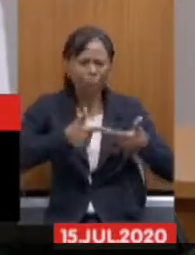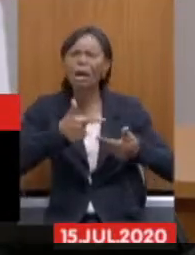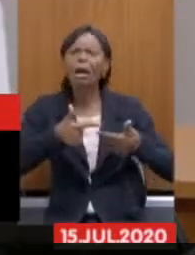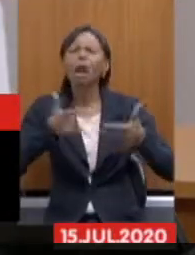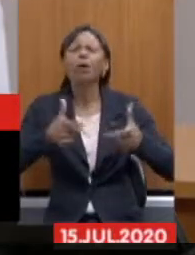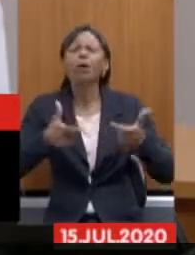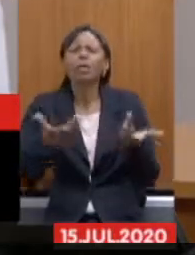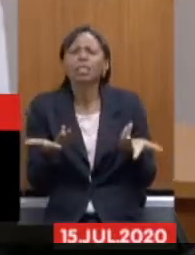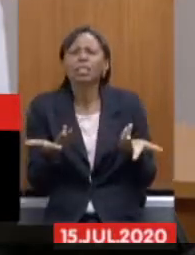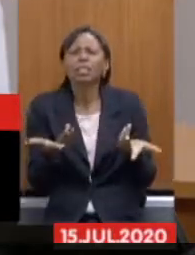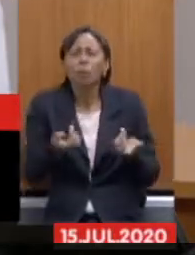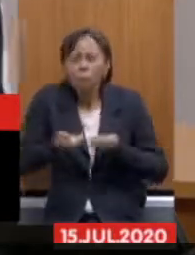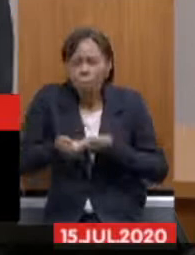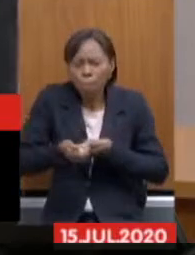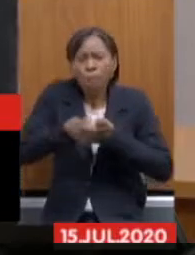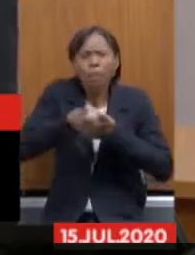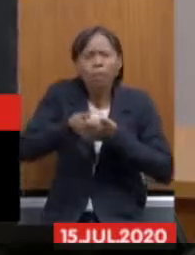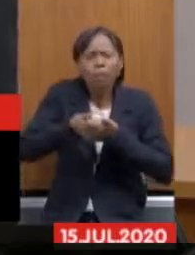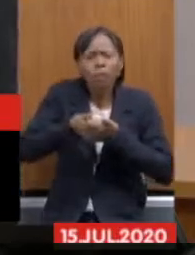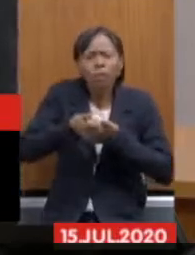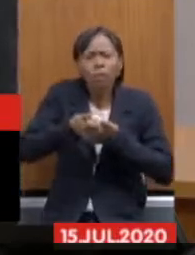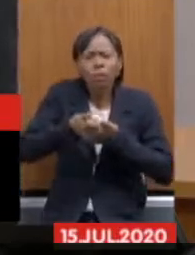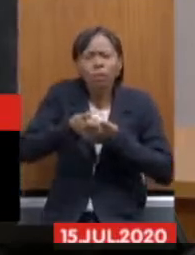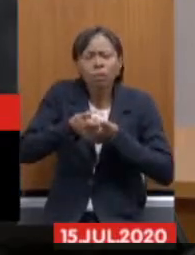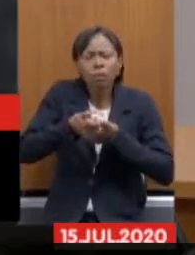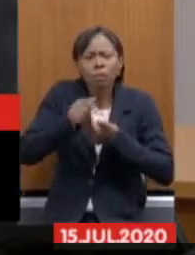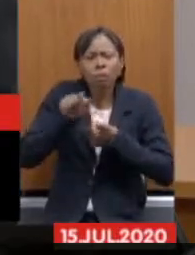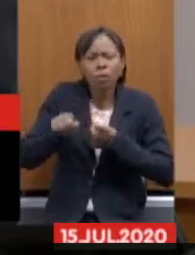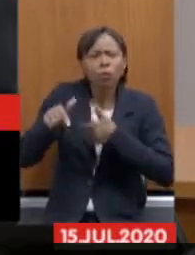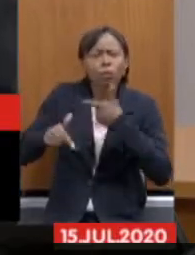e cadê os benefícios para os trabalhadores